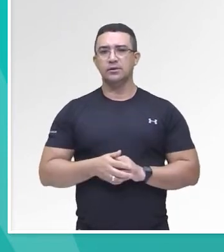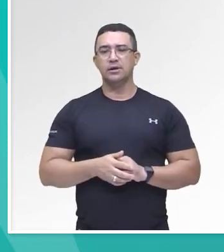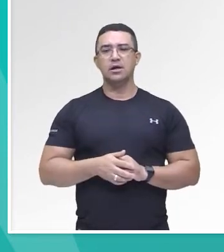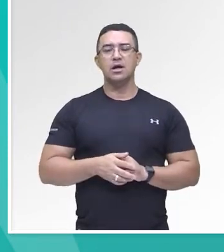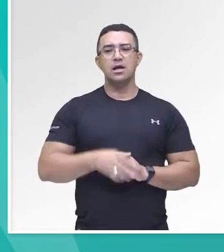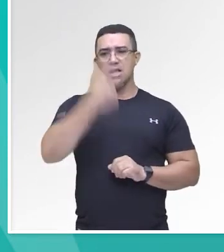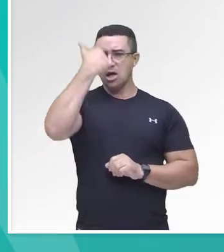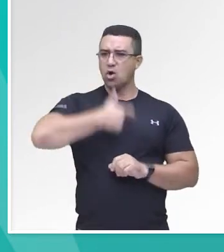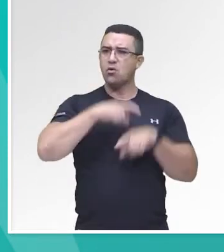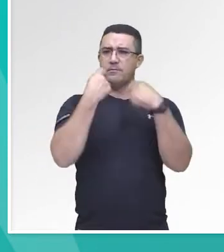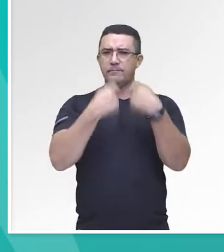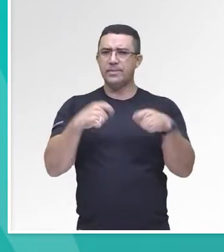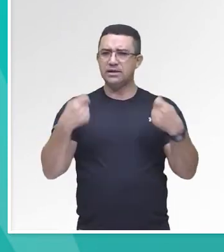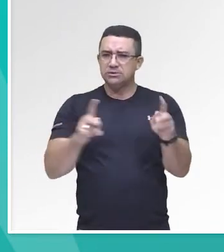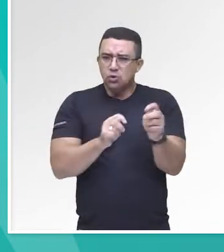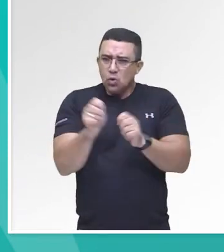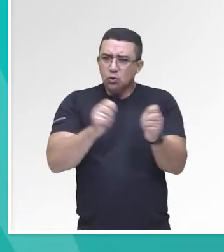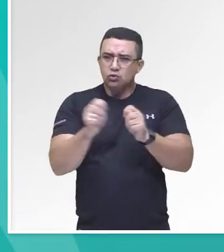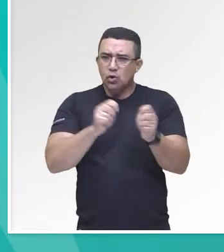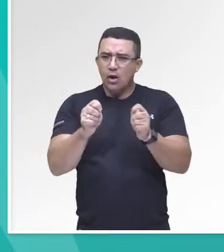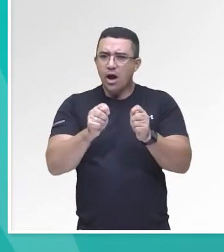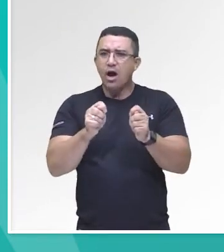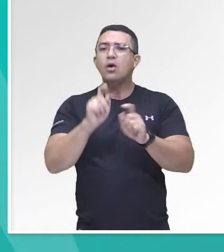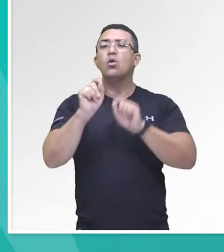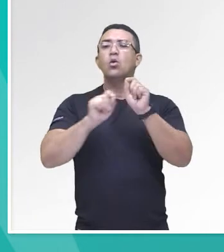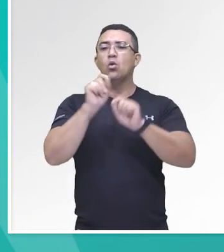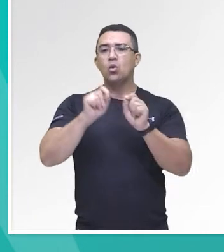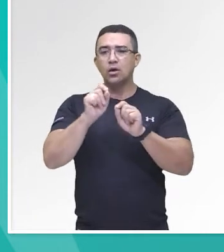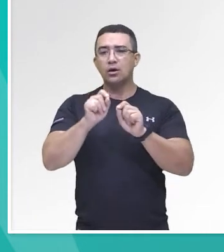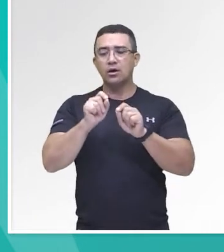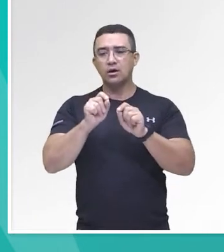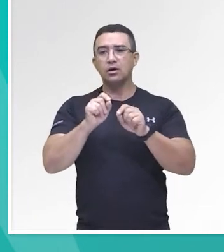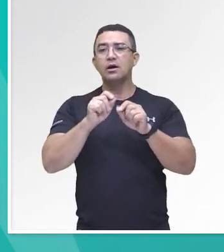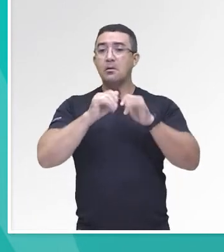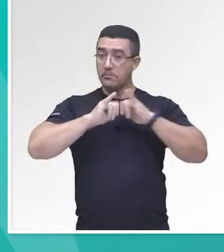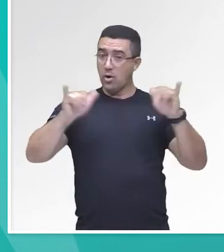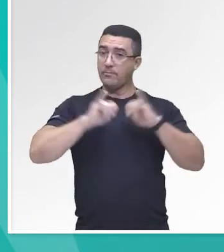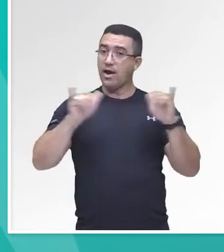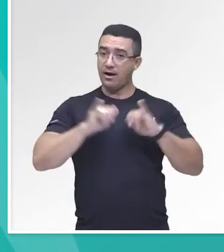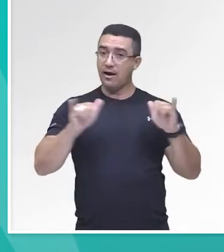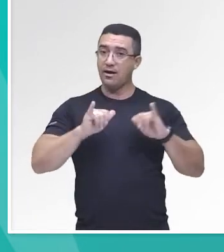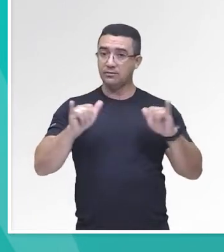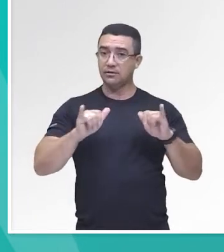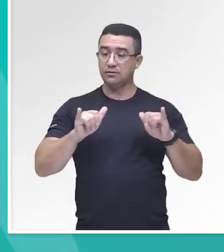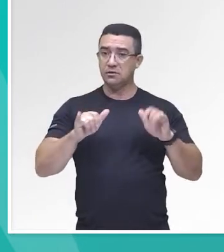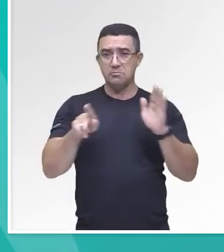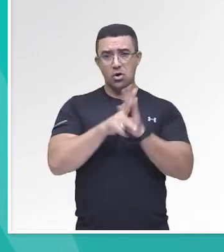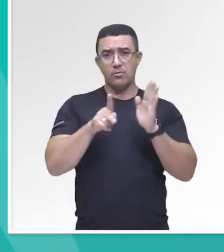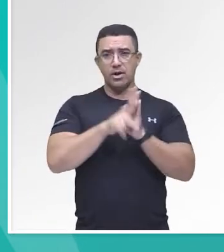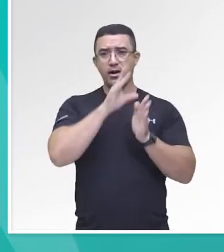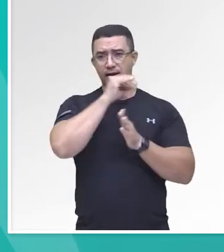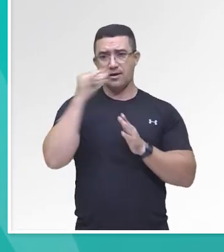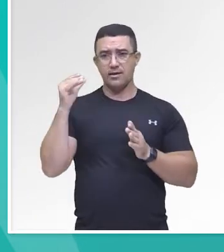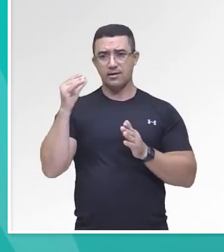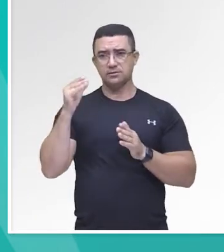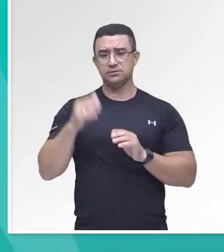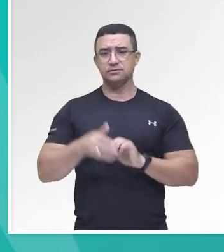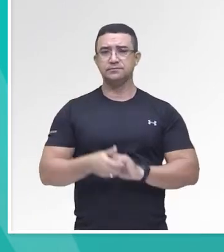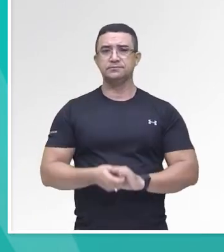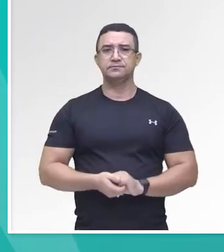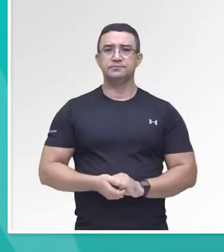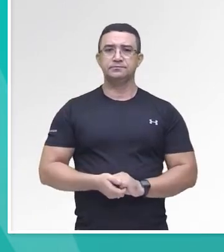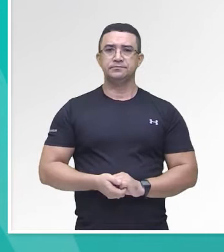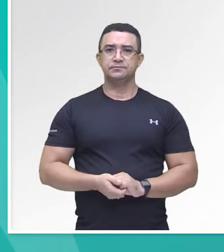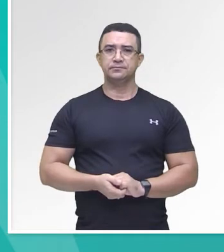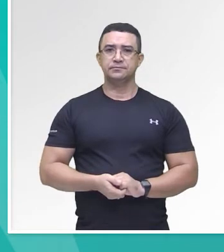preciso regular e ter um controle sobre propagandas direcionadas ao público infantil ou infanto-juvenil,